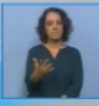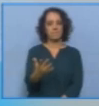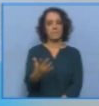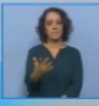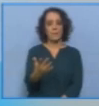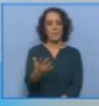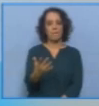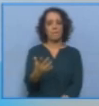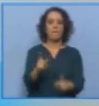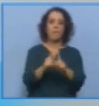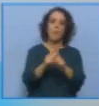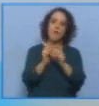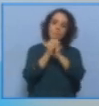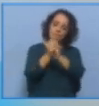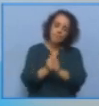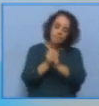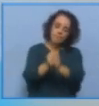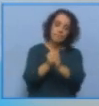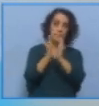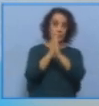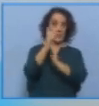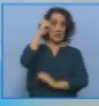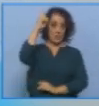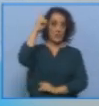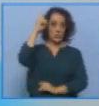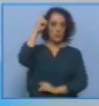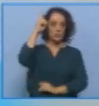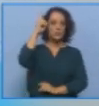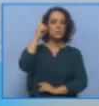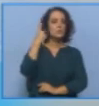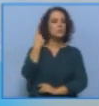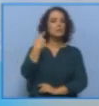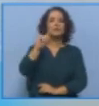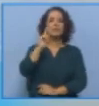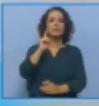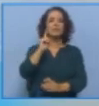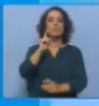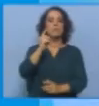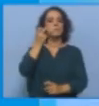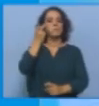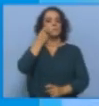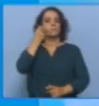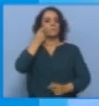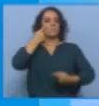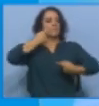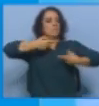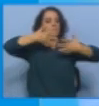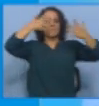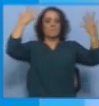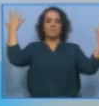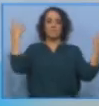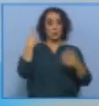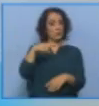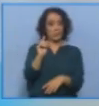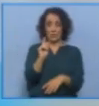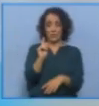o culto a Deus não passa propriamente pela grande suntuosidade, passa por uma